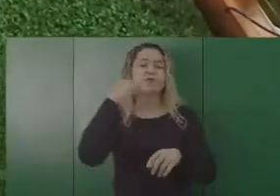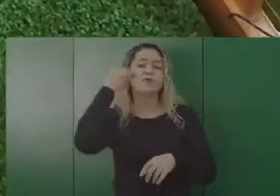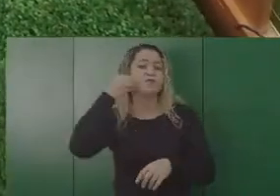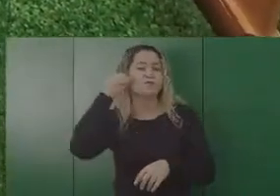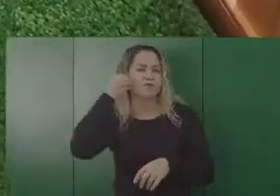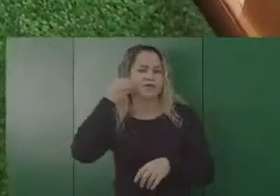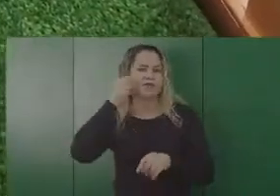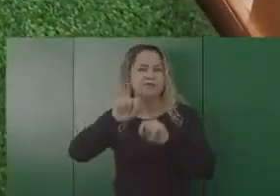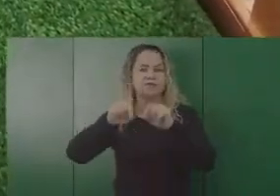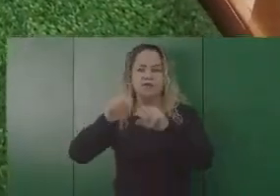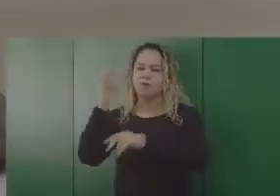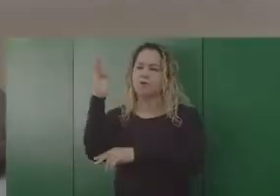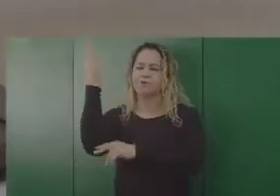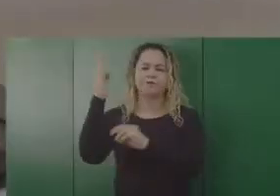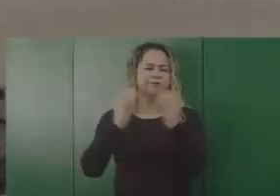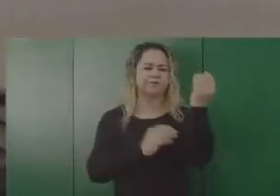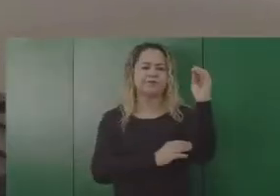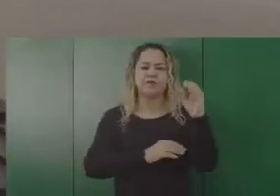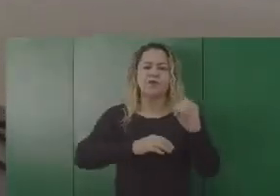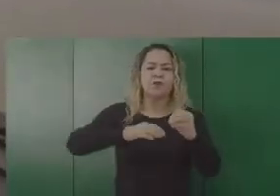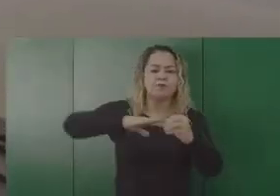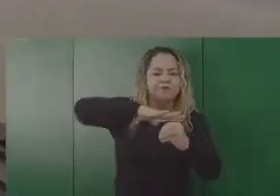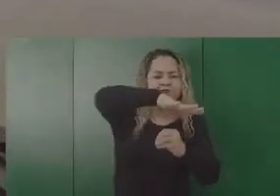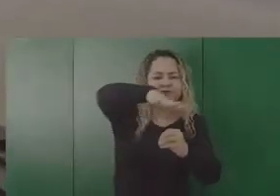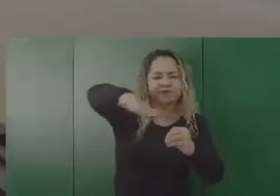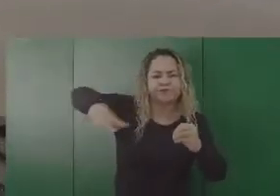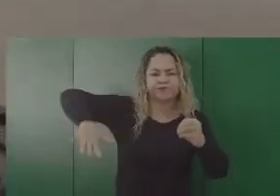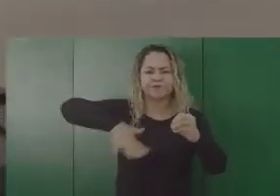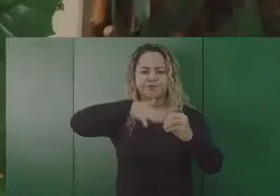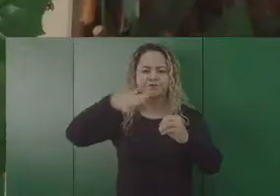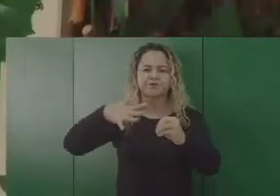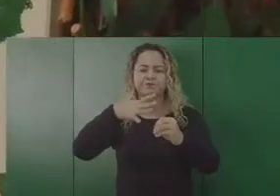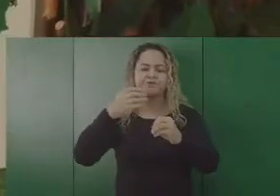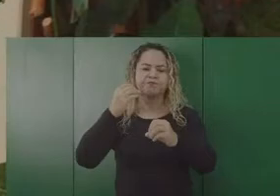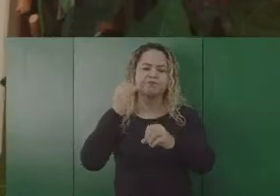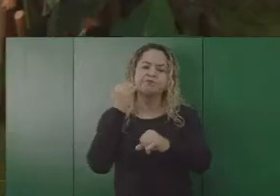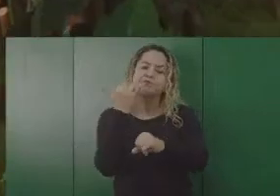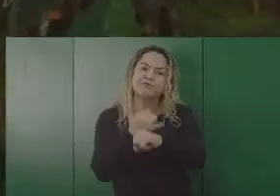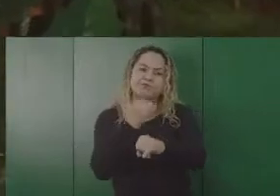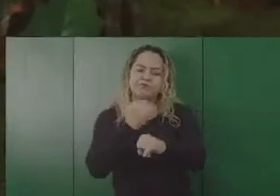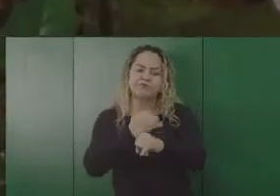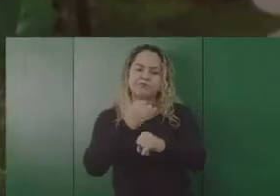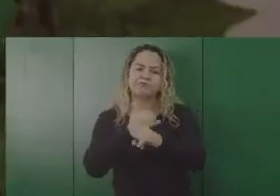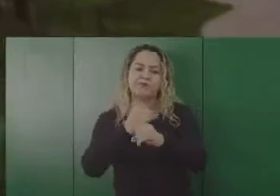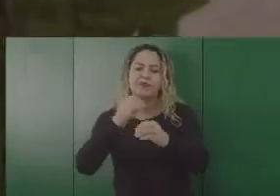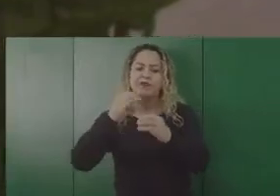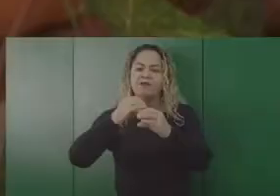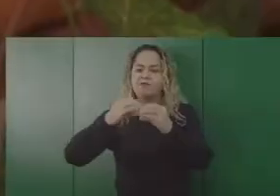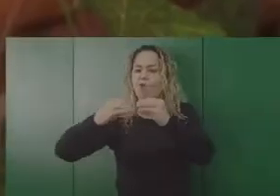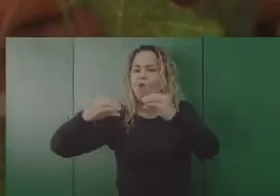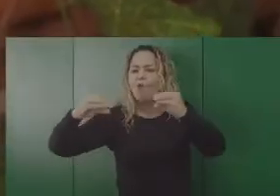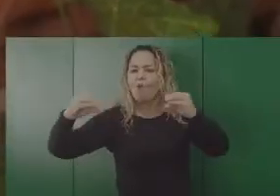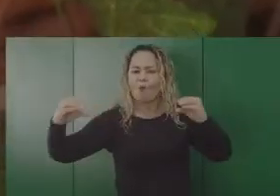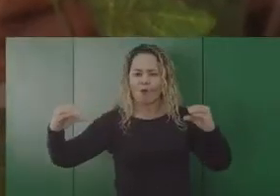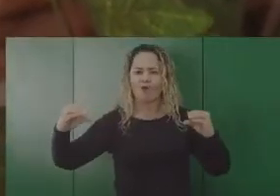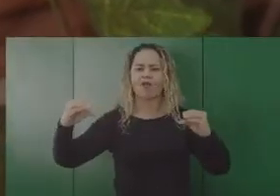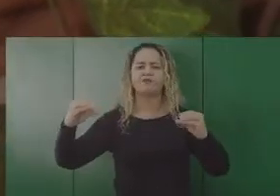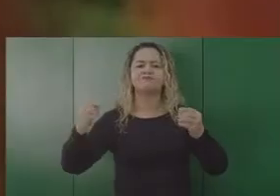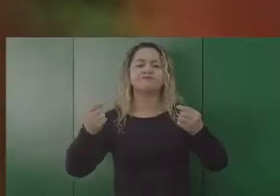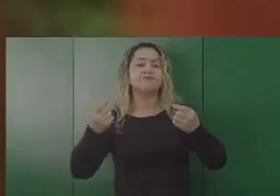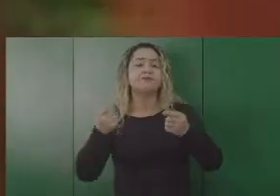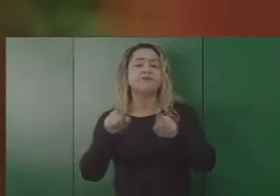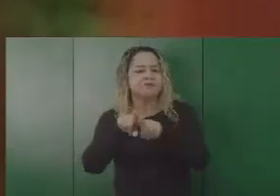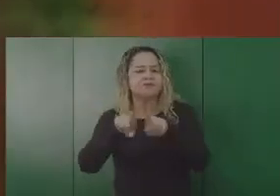feito com bloco retangular de madeira, envolto em campo magnético com fios de cobre esmaltado, com espessuras de 22 milímetros com